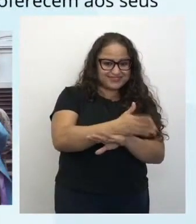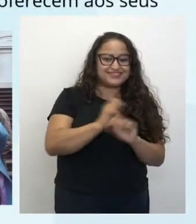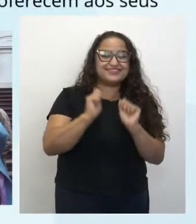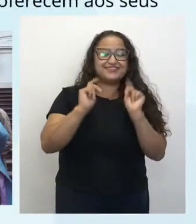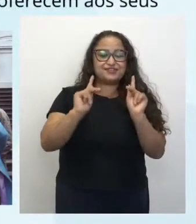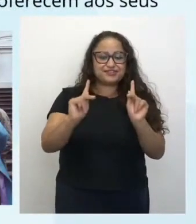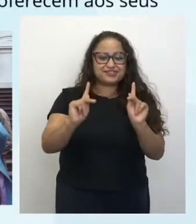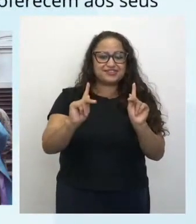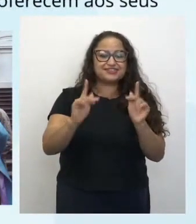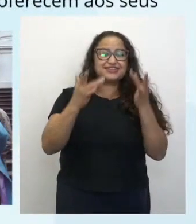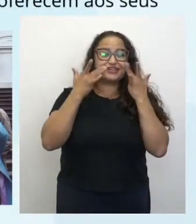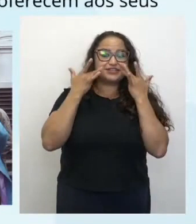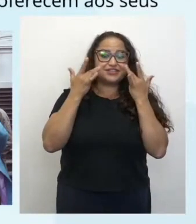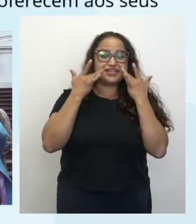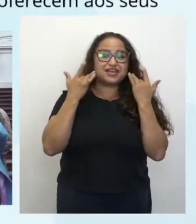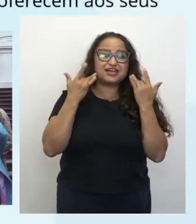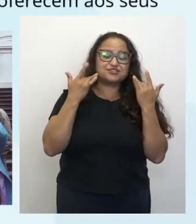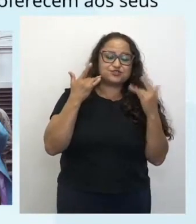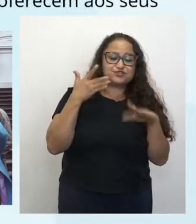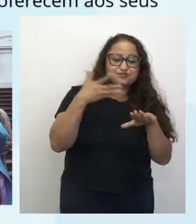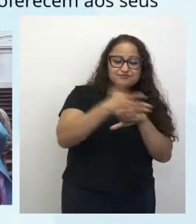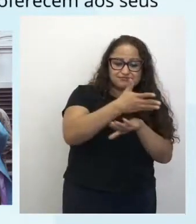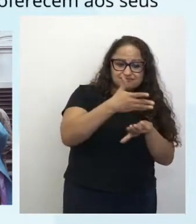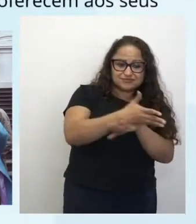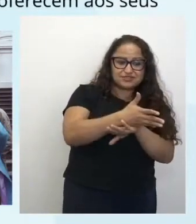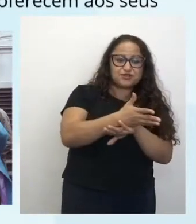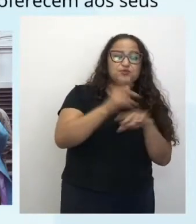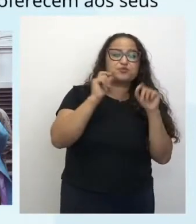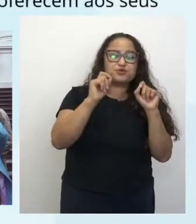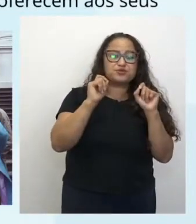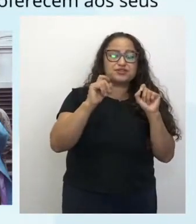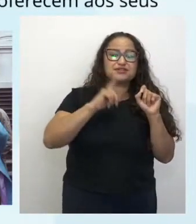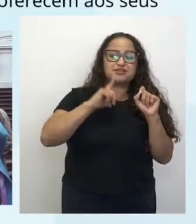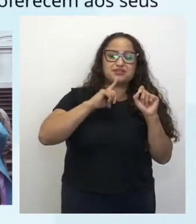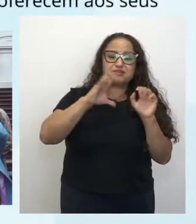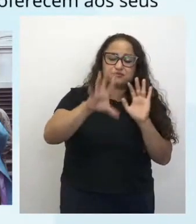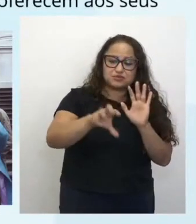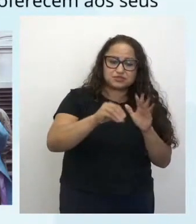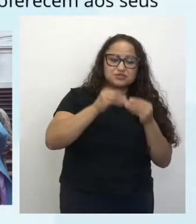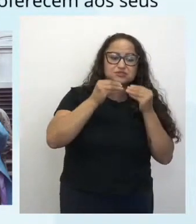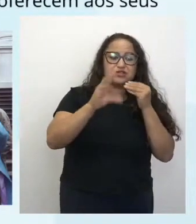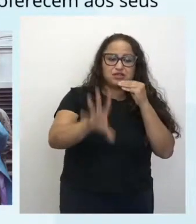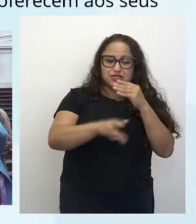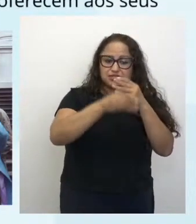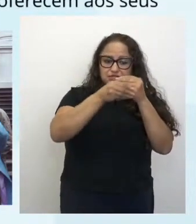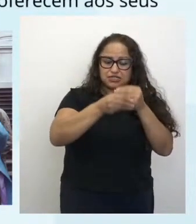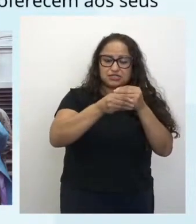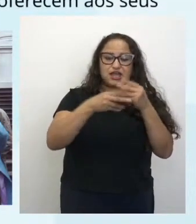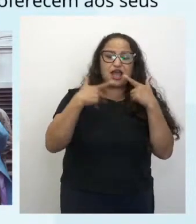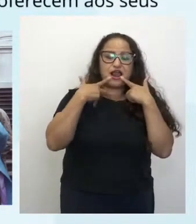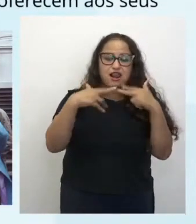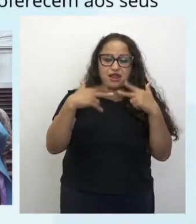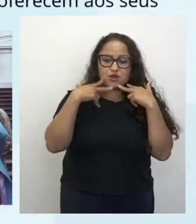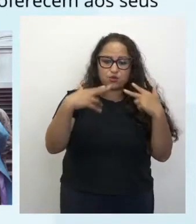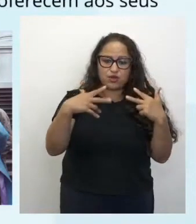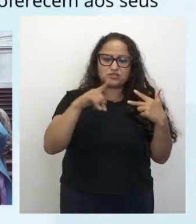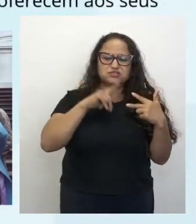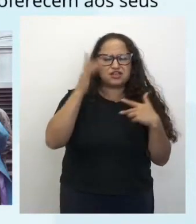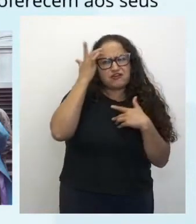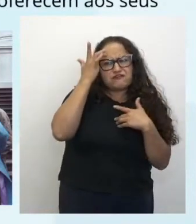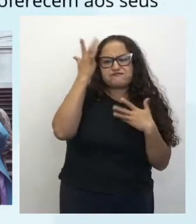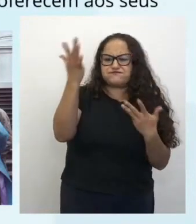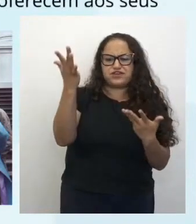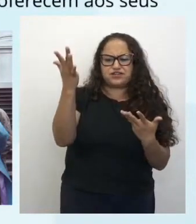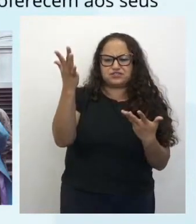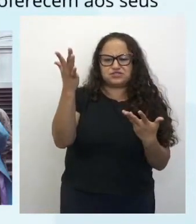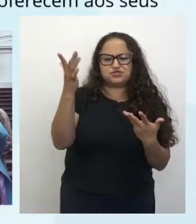a intervenção artística no teatro, né, pelo próprio caráter agregador da linguagem teatral, ele é mais facilitado, né, nessa questão.